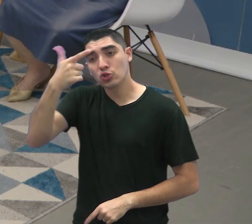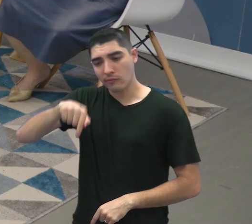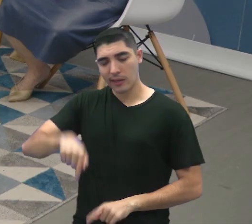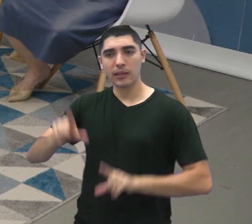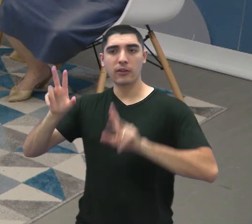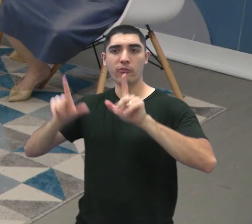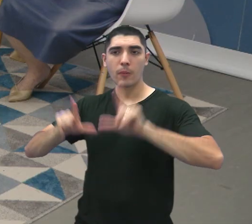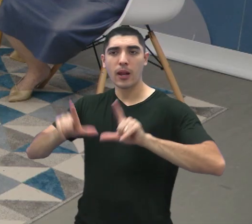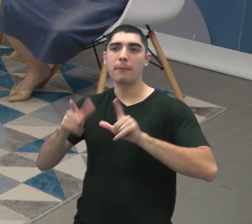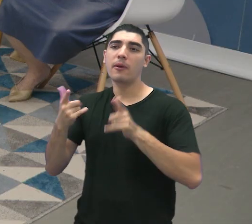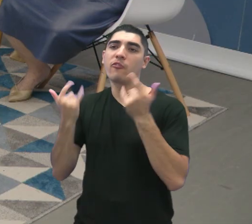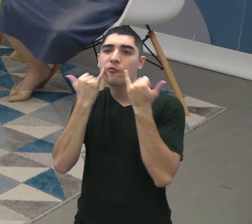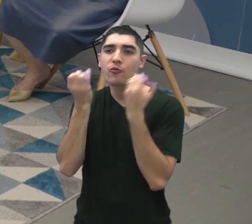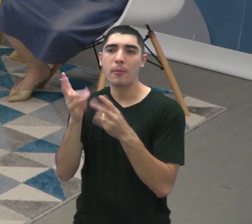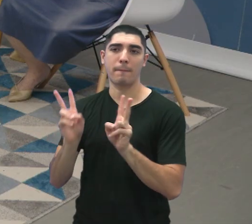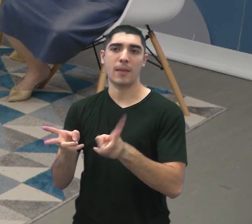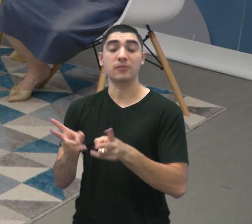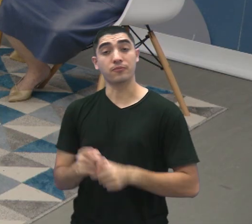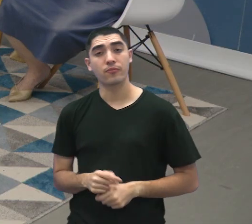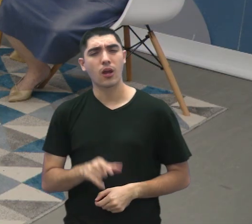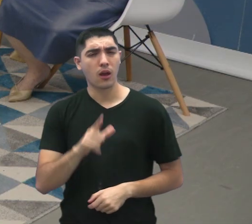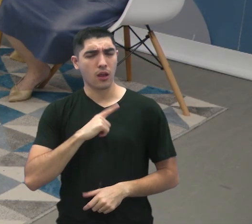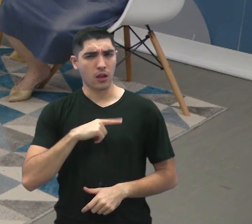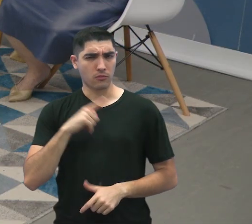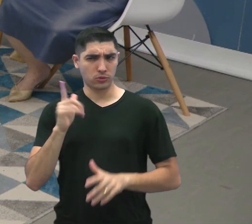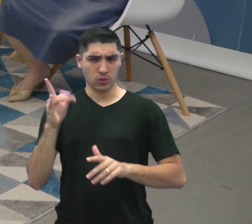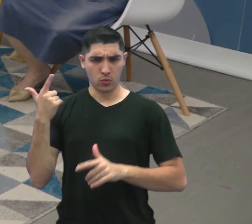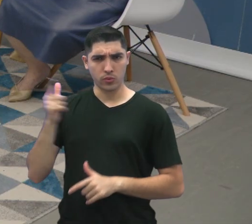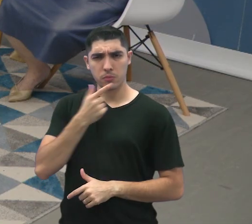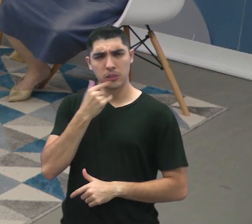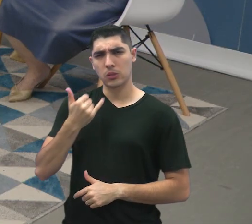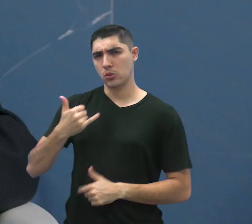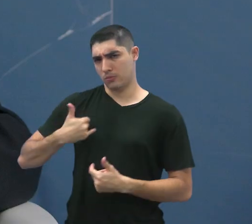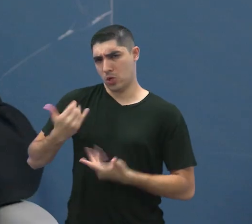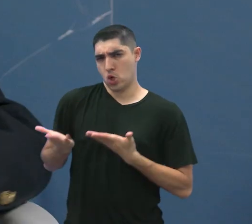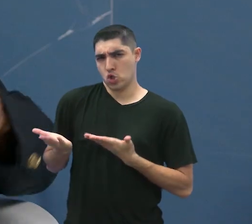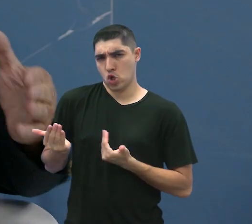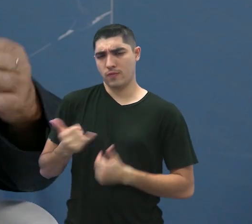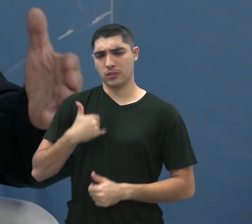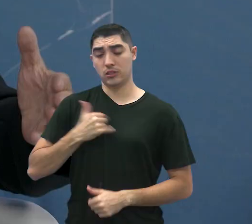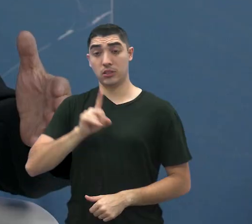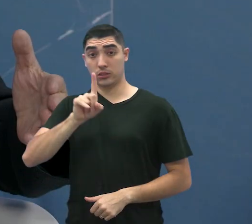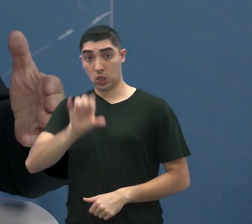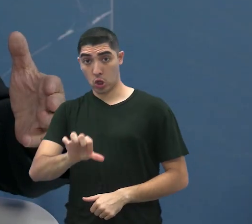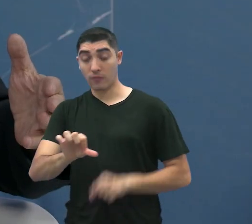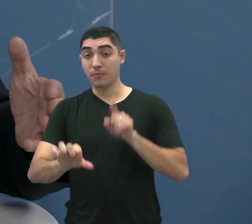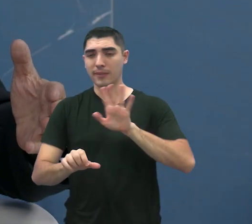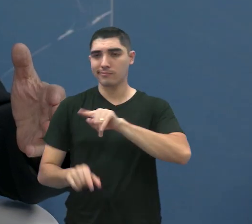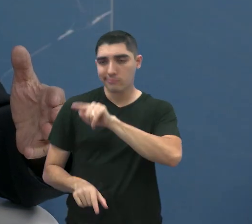é lógico, o rapaz era novo, tinha 19 anos, mas ele estava com um problema